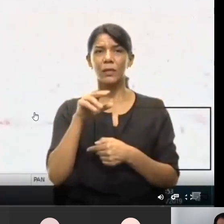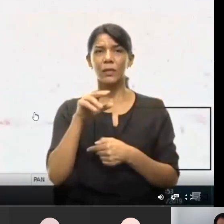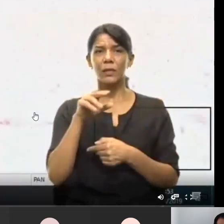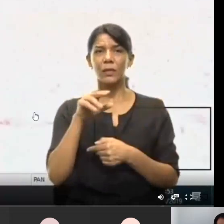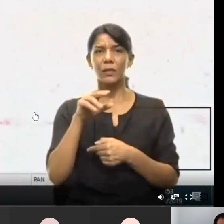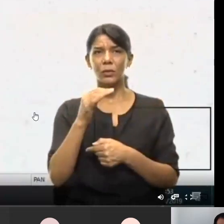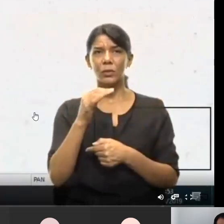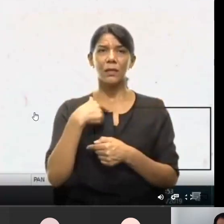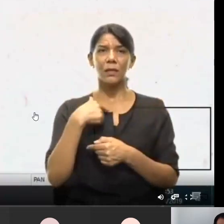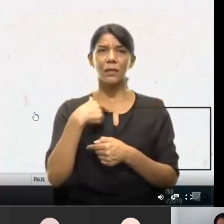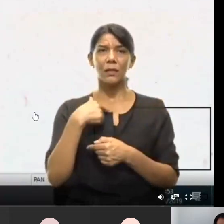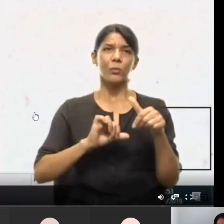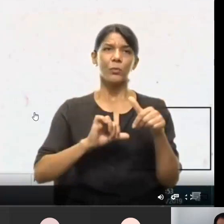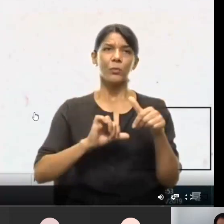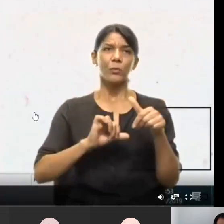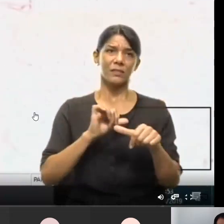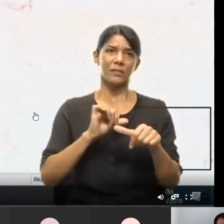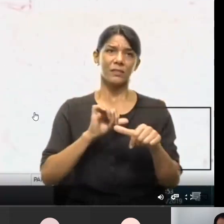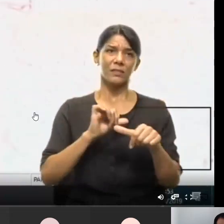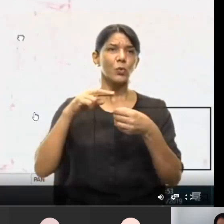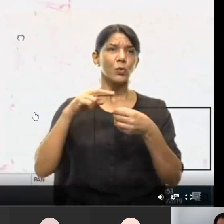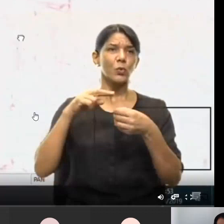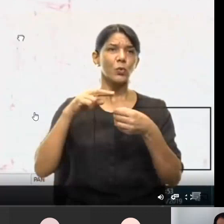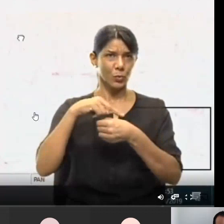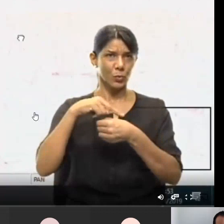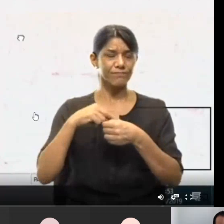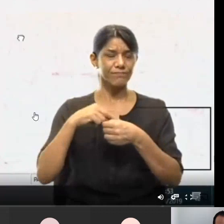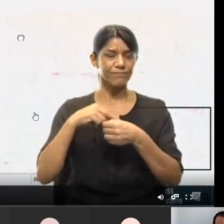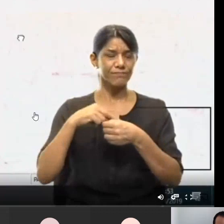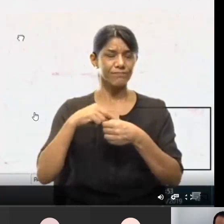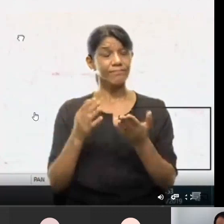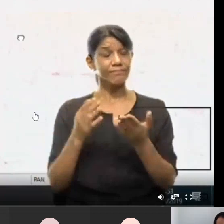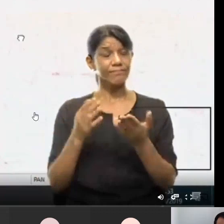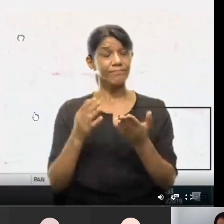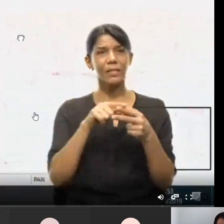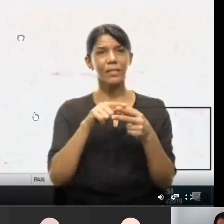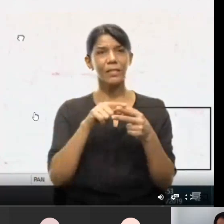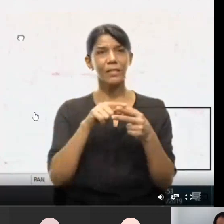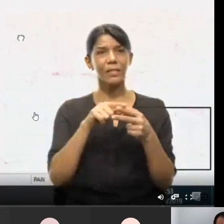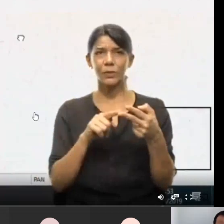nem alterações nucleares, ok? Então são essas duas